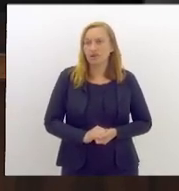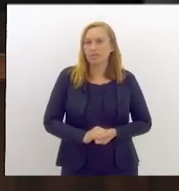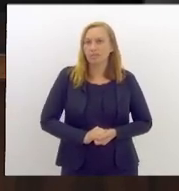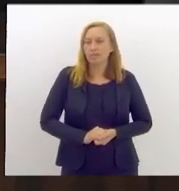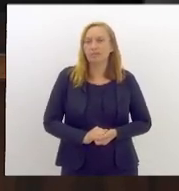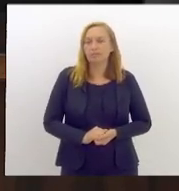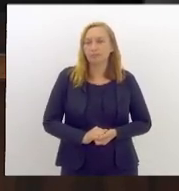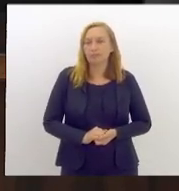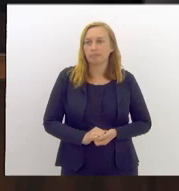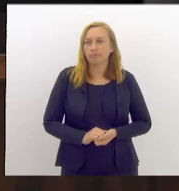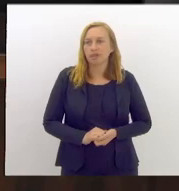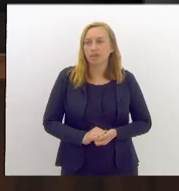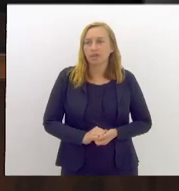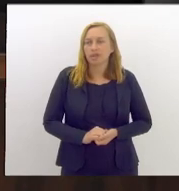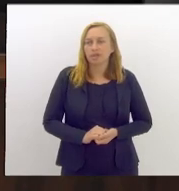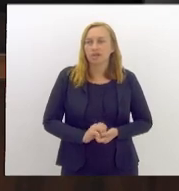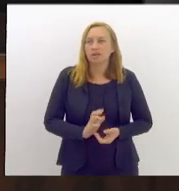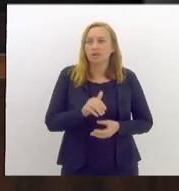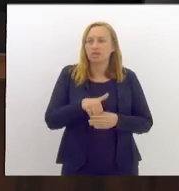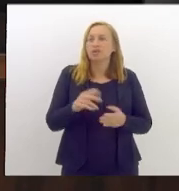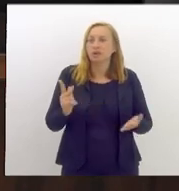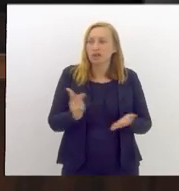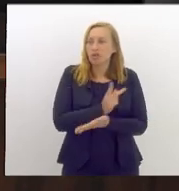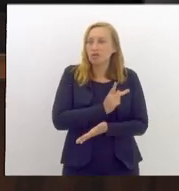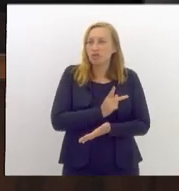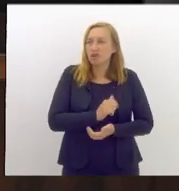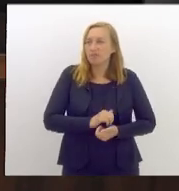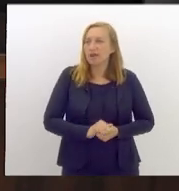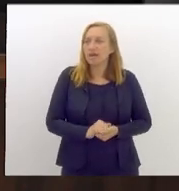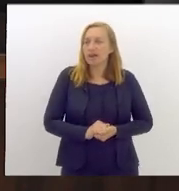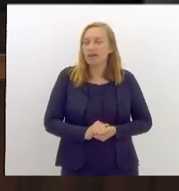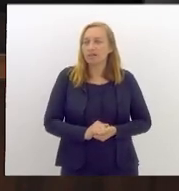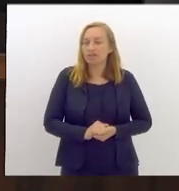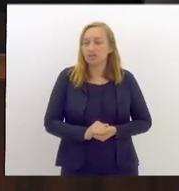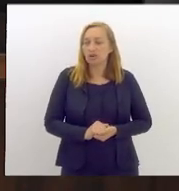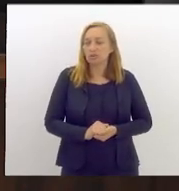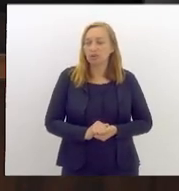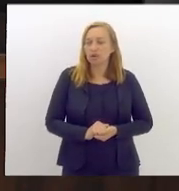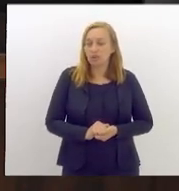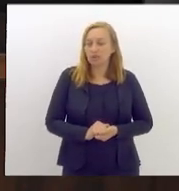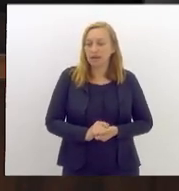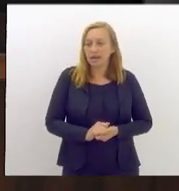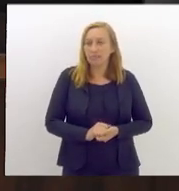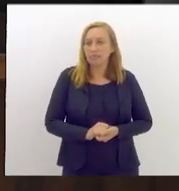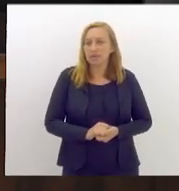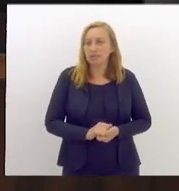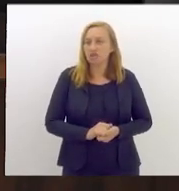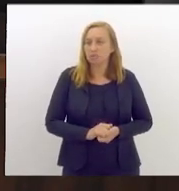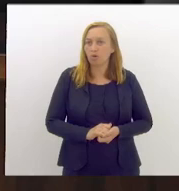vossa excelência vai encaminhar mas a votação já aconteceu e tá aprovado o projeto